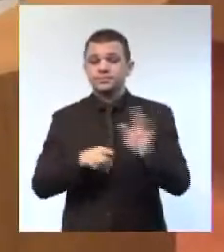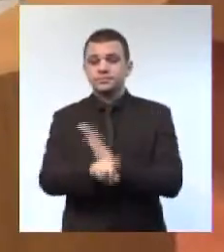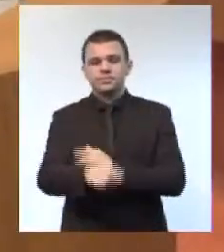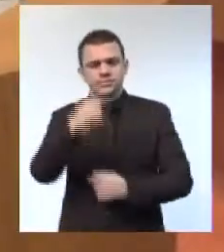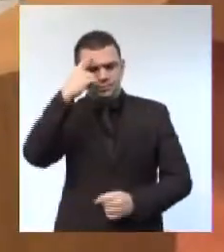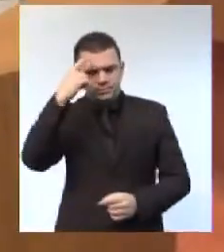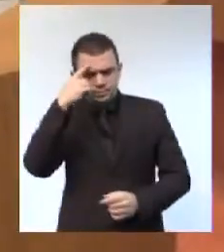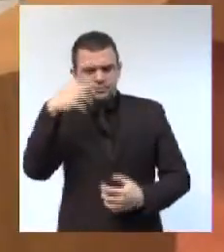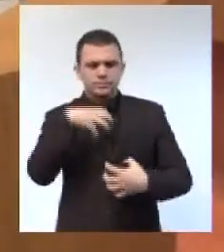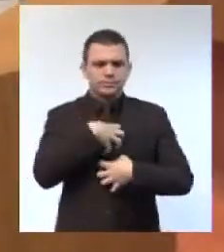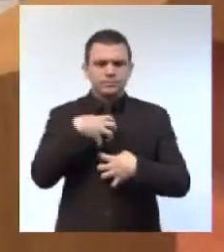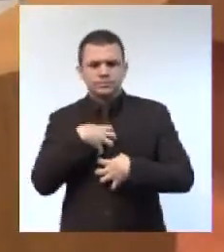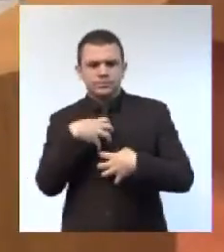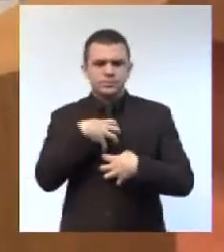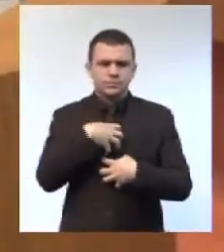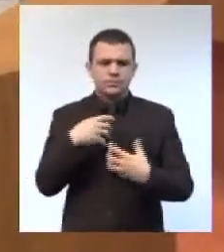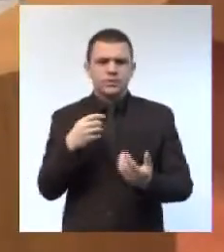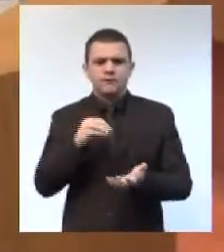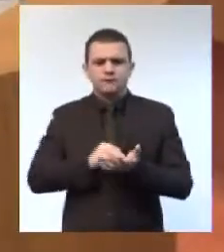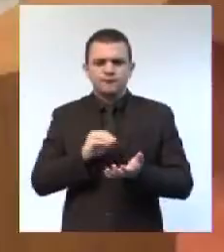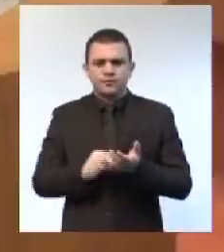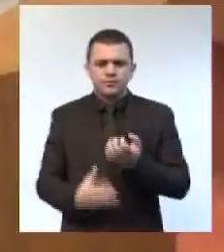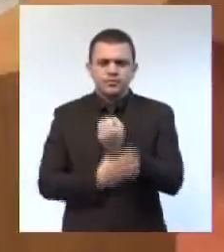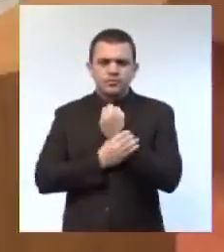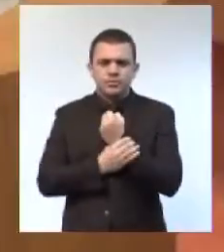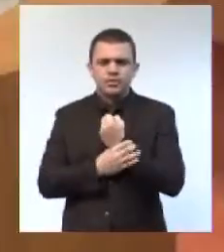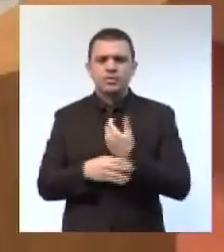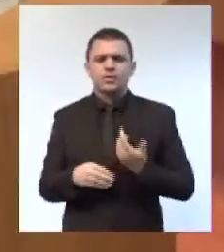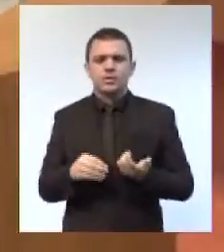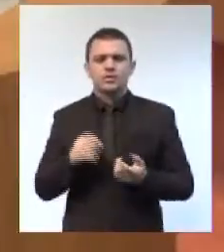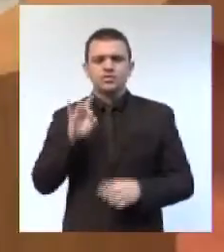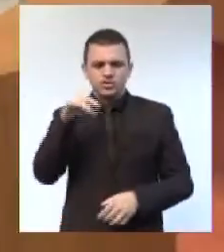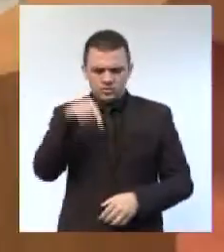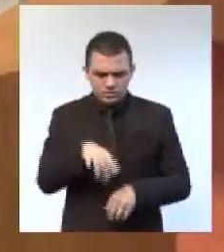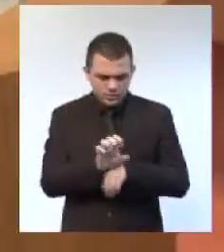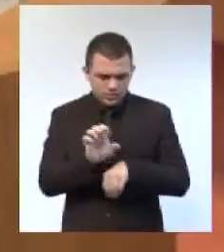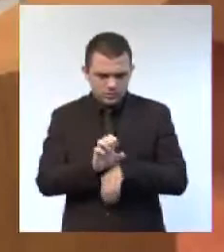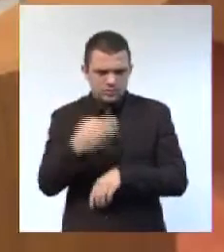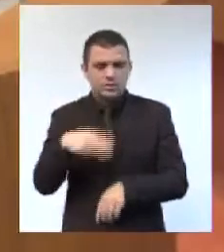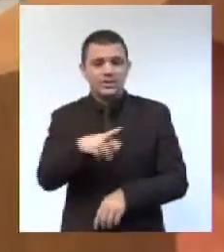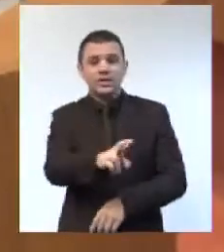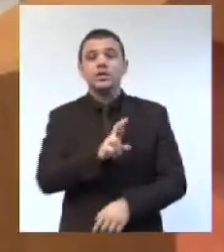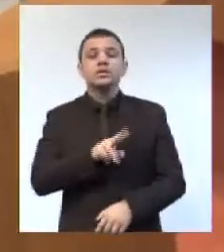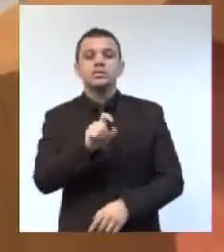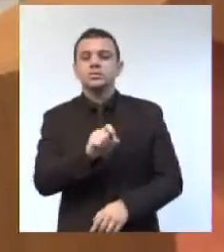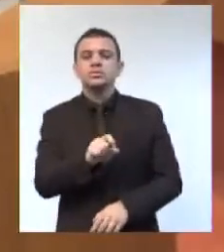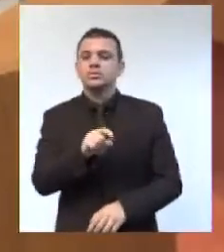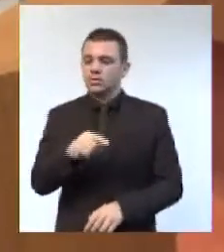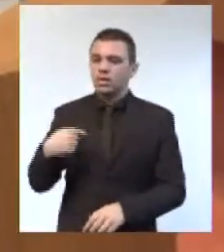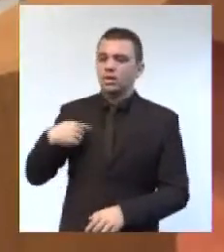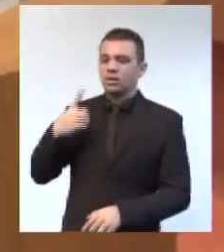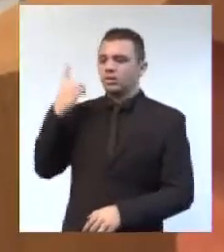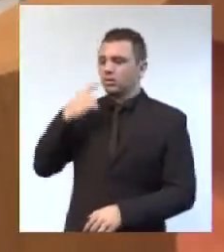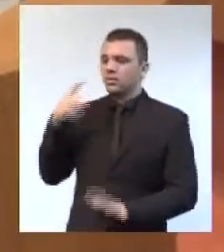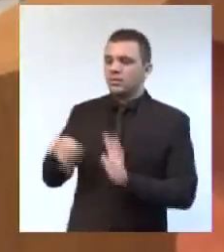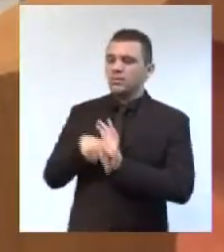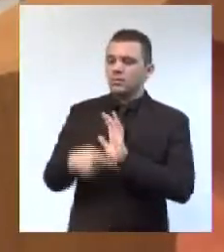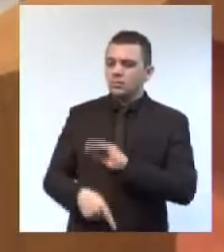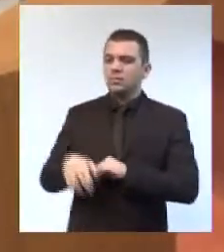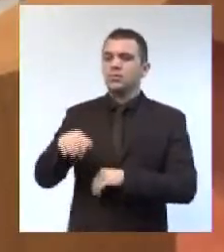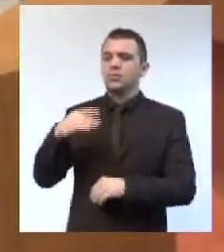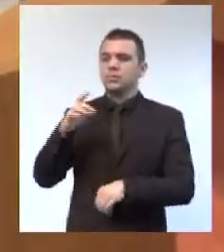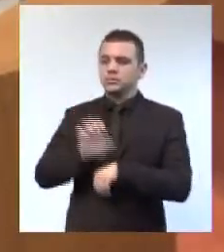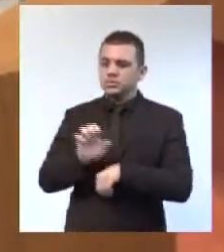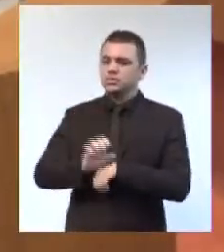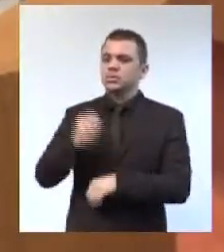era só no Estado do Maranhão, ele respondeu, deputado Hélio, que ele é deputado pelo Maranhão, portanto, ele só se preocuparia com o Maranhão, o que é